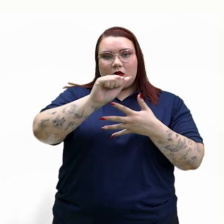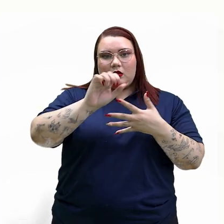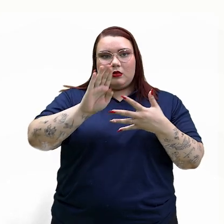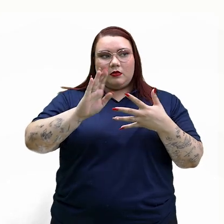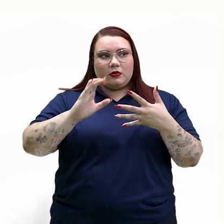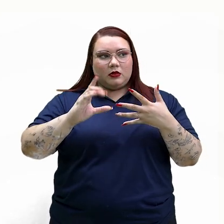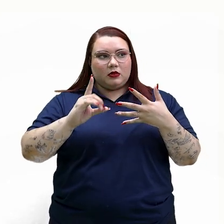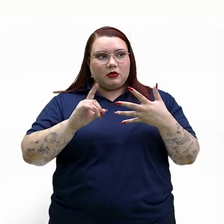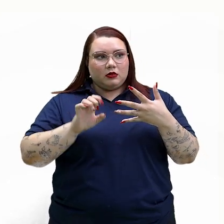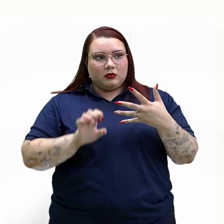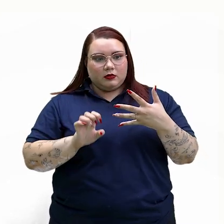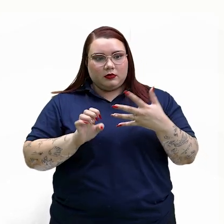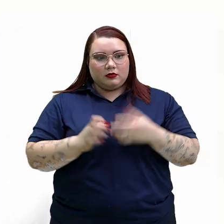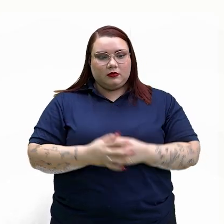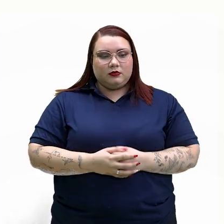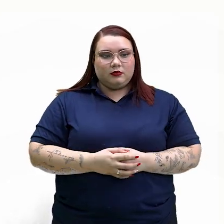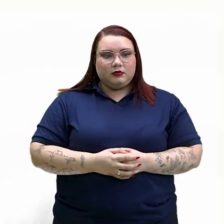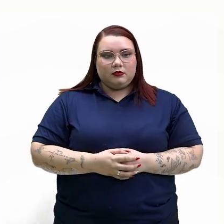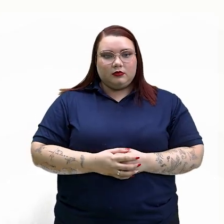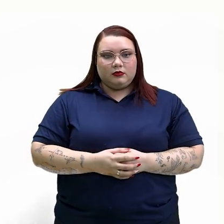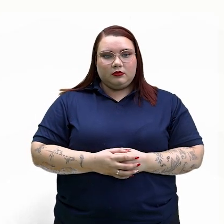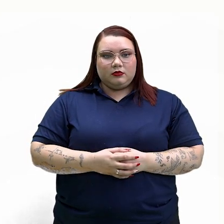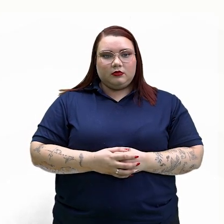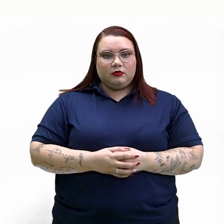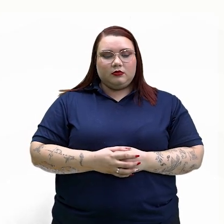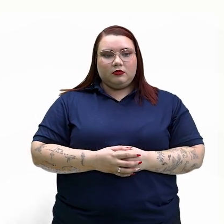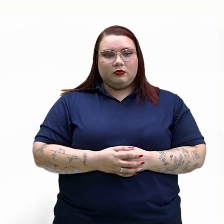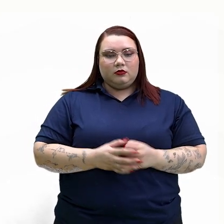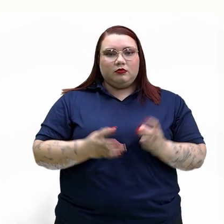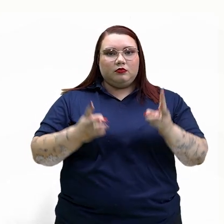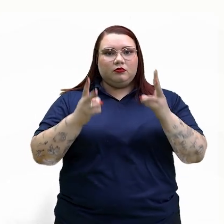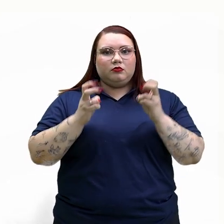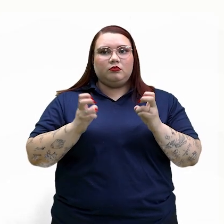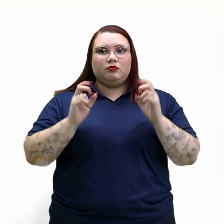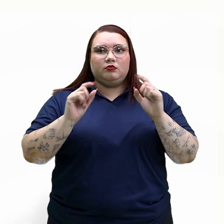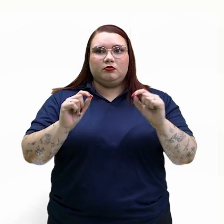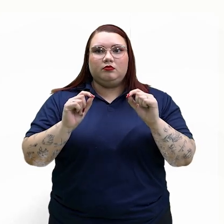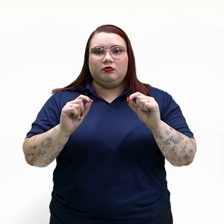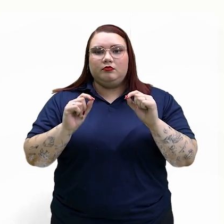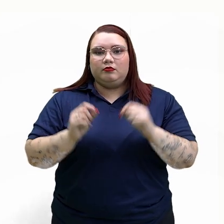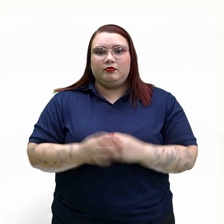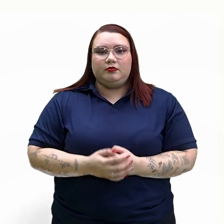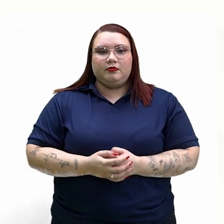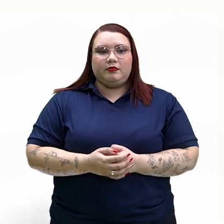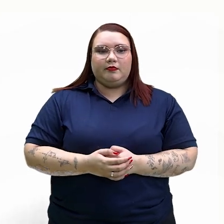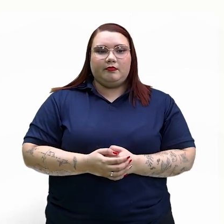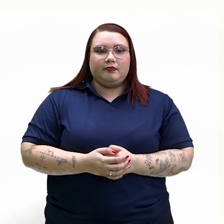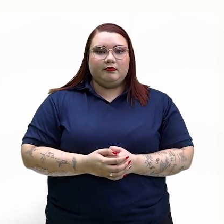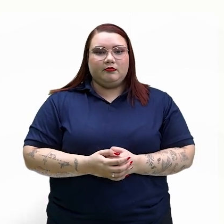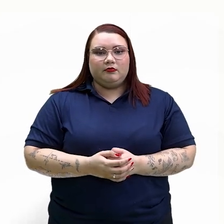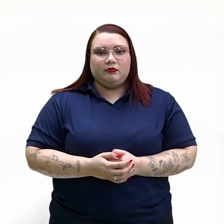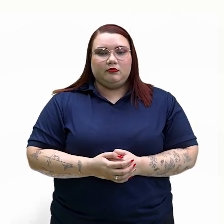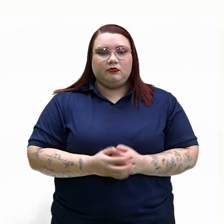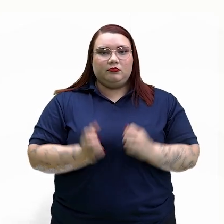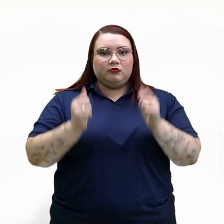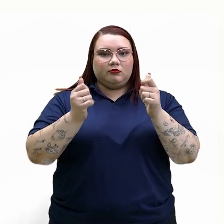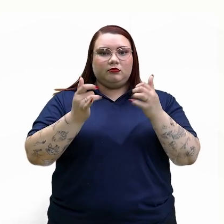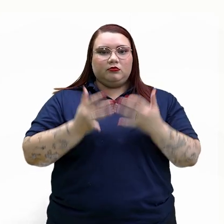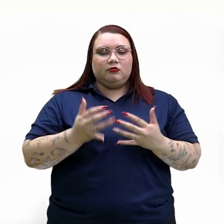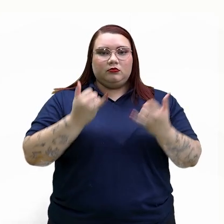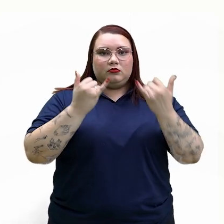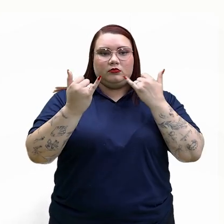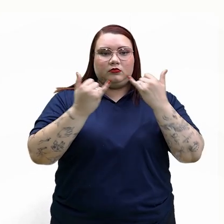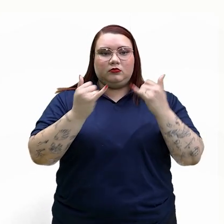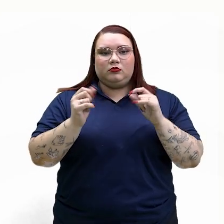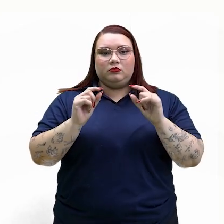correto? Então, vamos observar lá os dados que a questão traz,